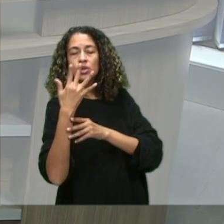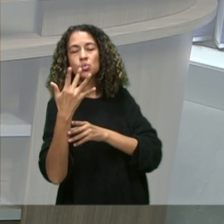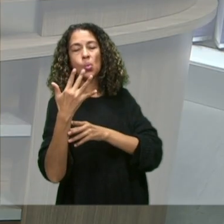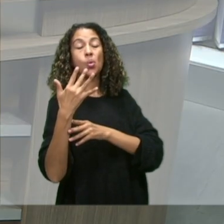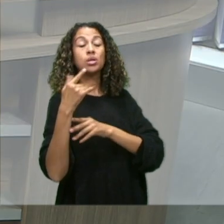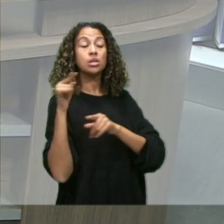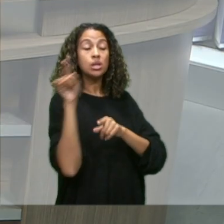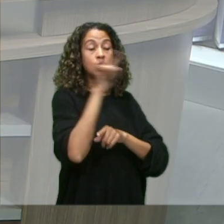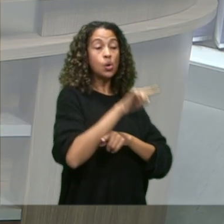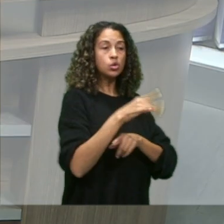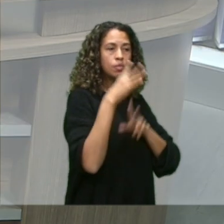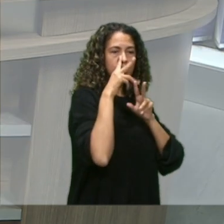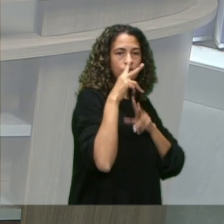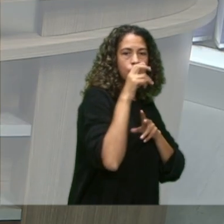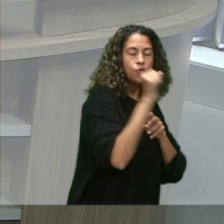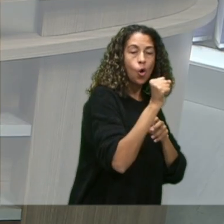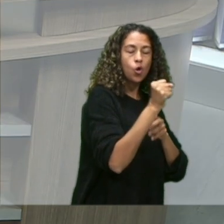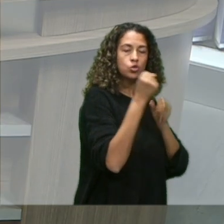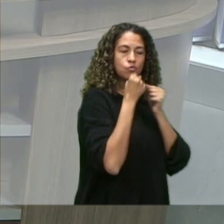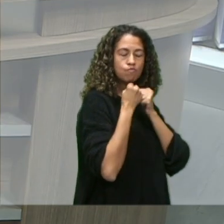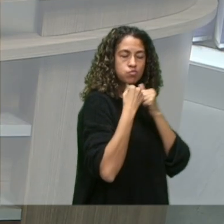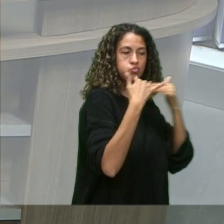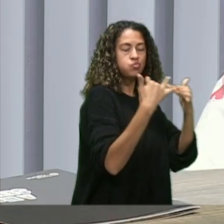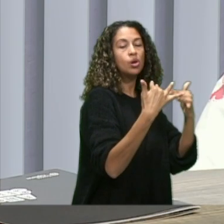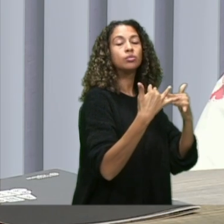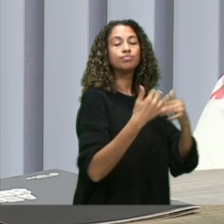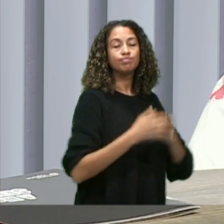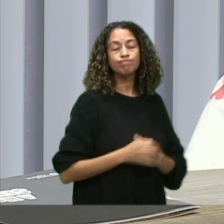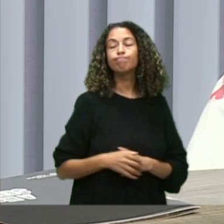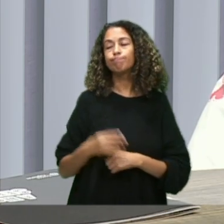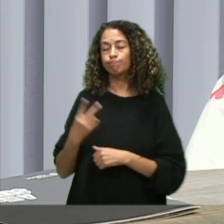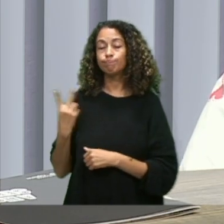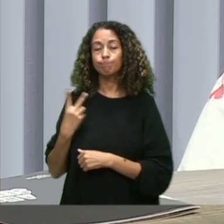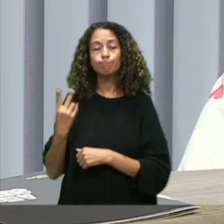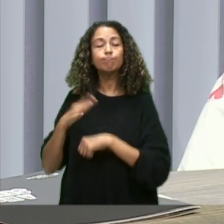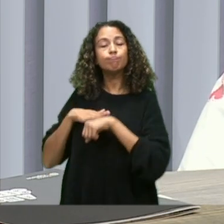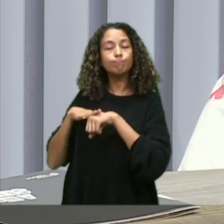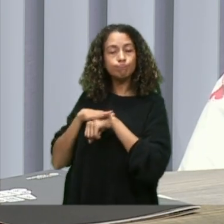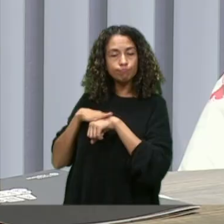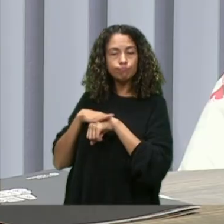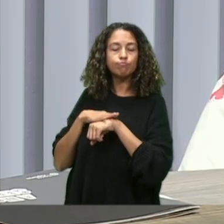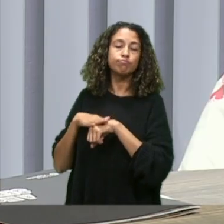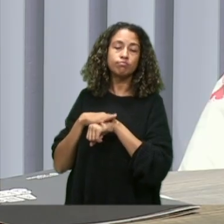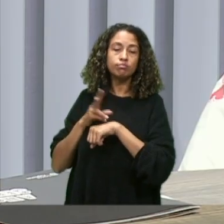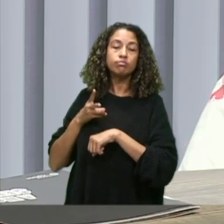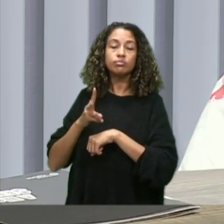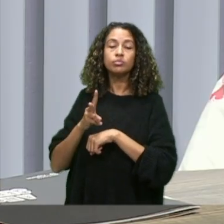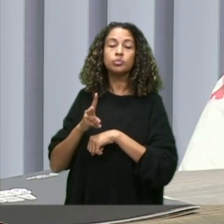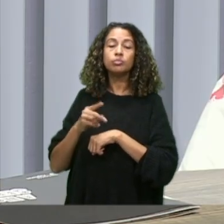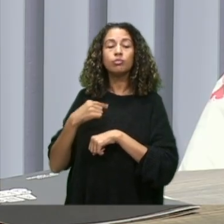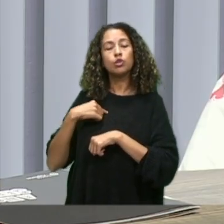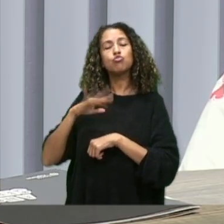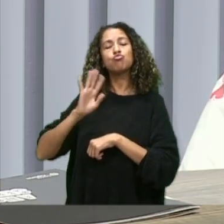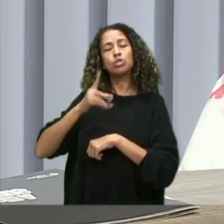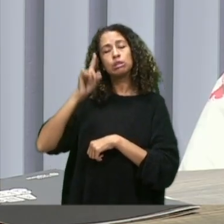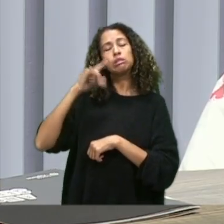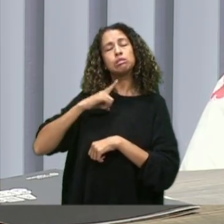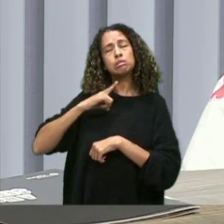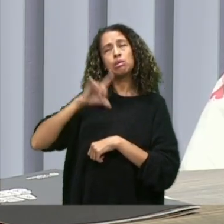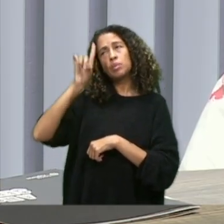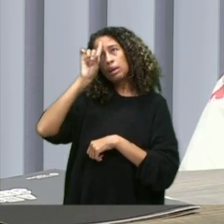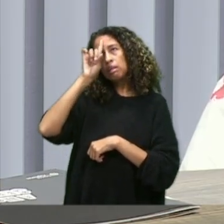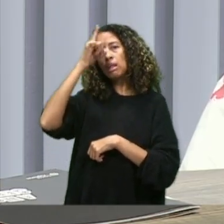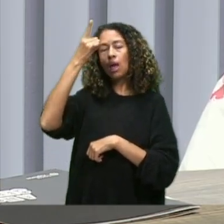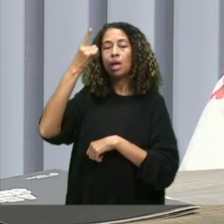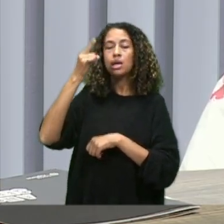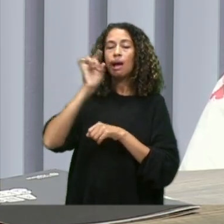interessante Nós conversamos muito, assim, antes eu já tinha a ideia, assim, de cada página, o que